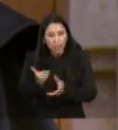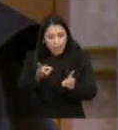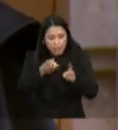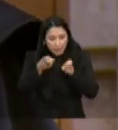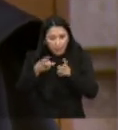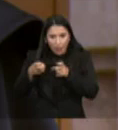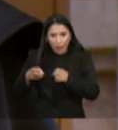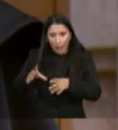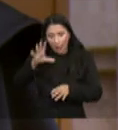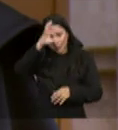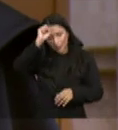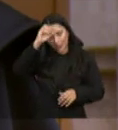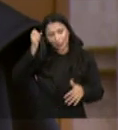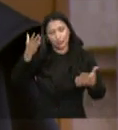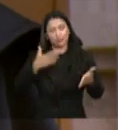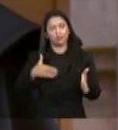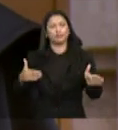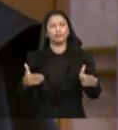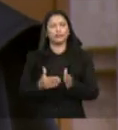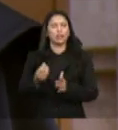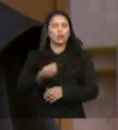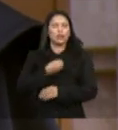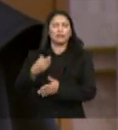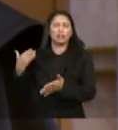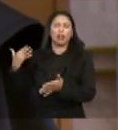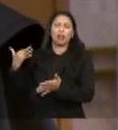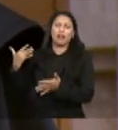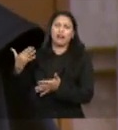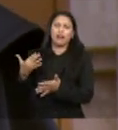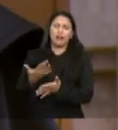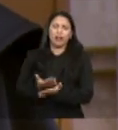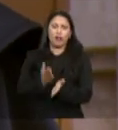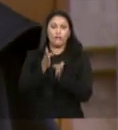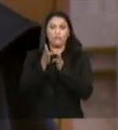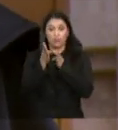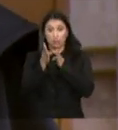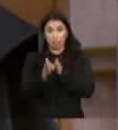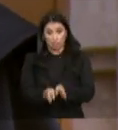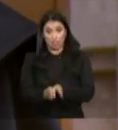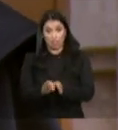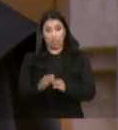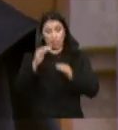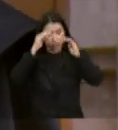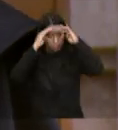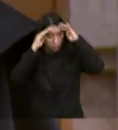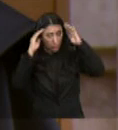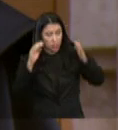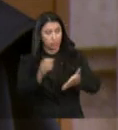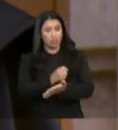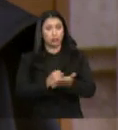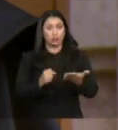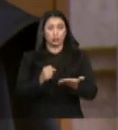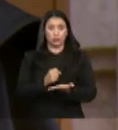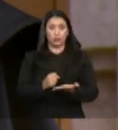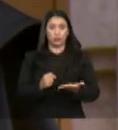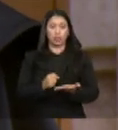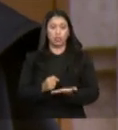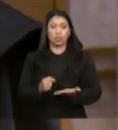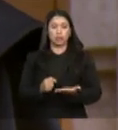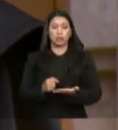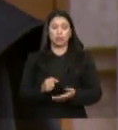tem estudado todo uma vida devotada com fidelidade de princípios aos diversos afazeres